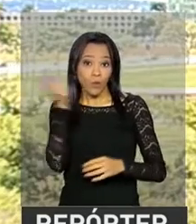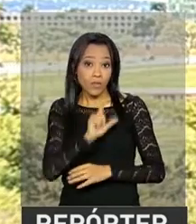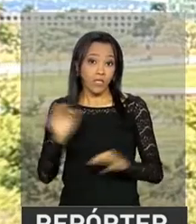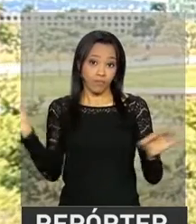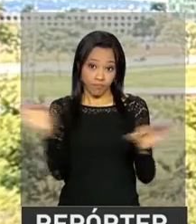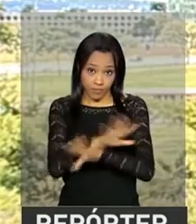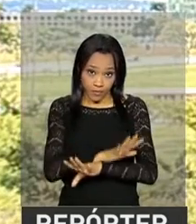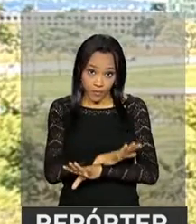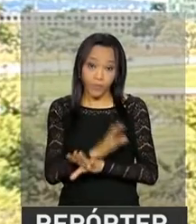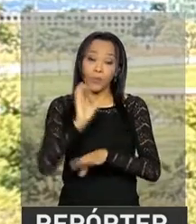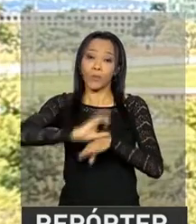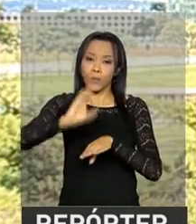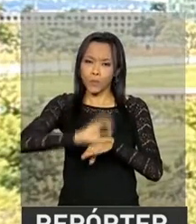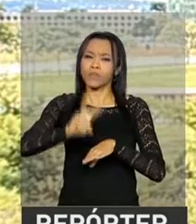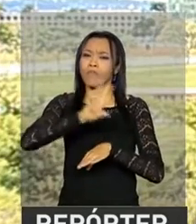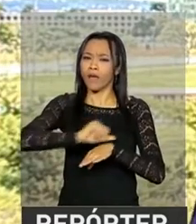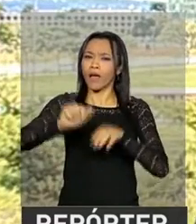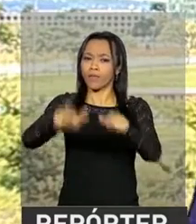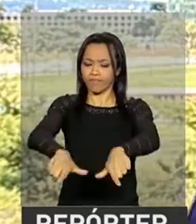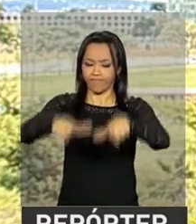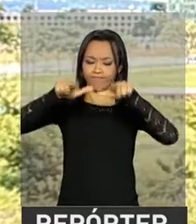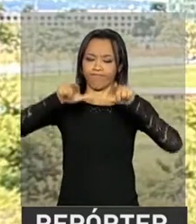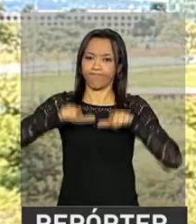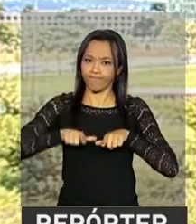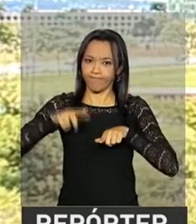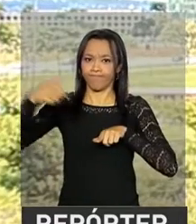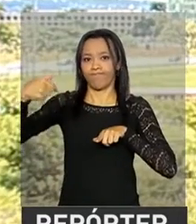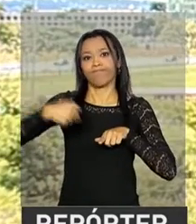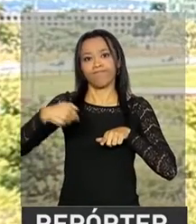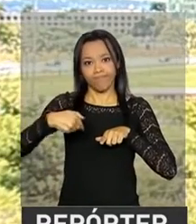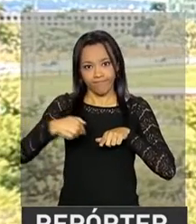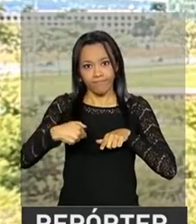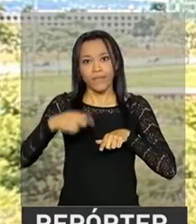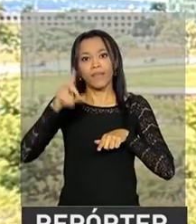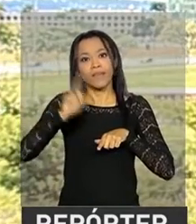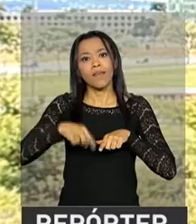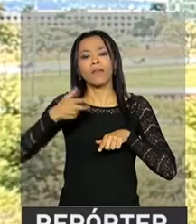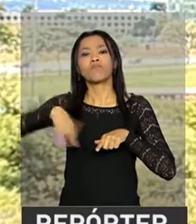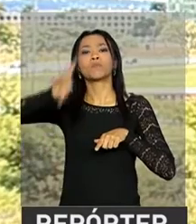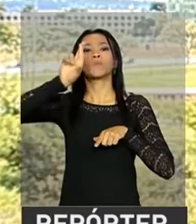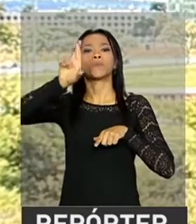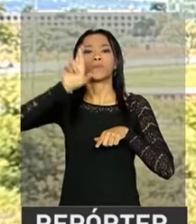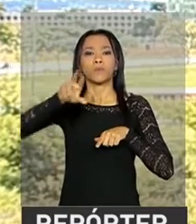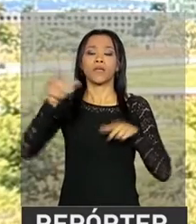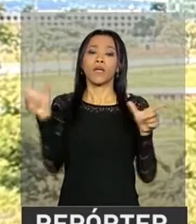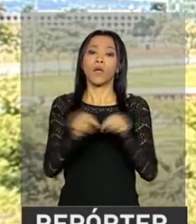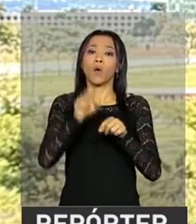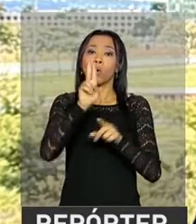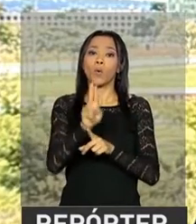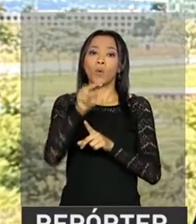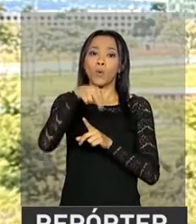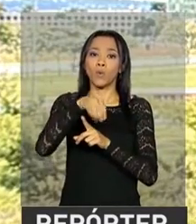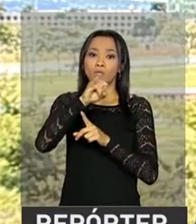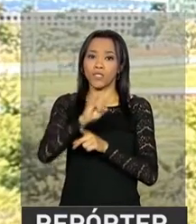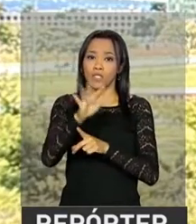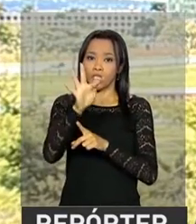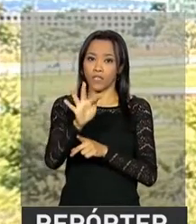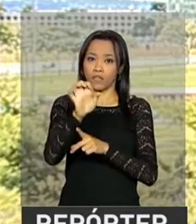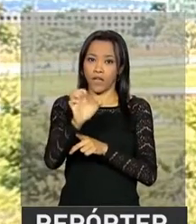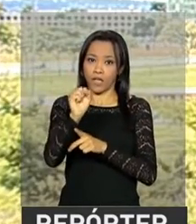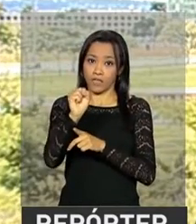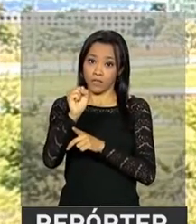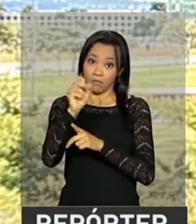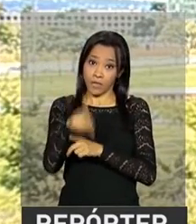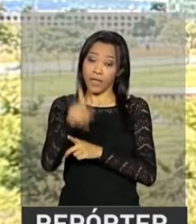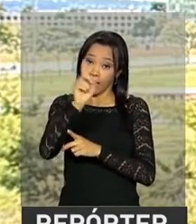também vai receber certificado de extensão universitária emitido pela unifesp a universidade federal do estado